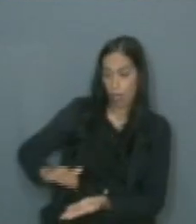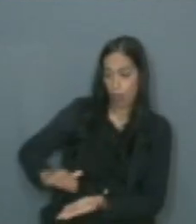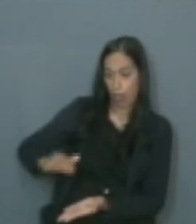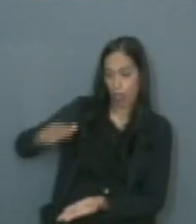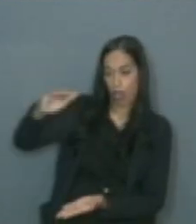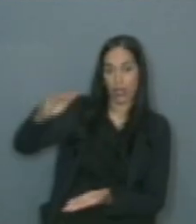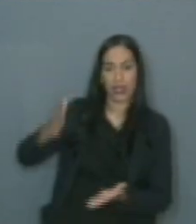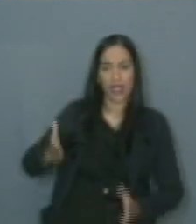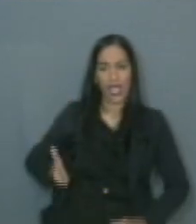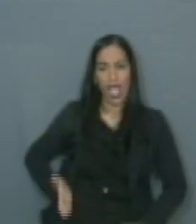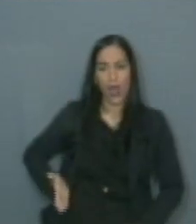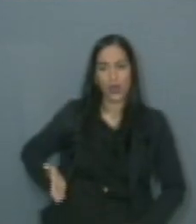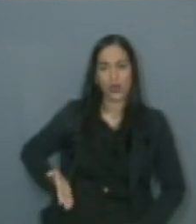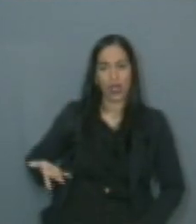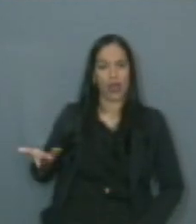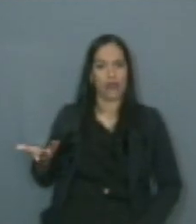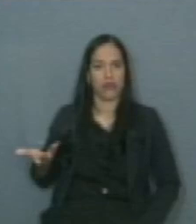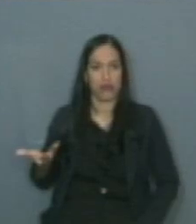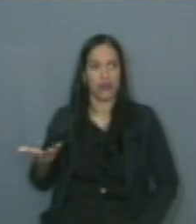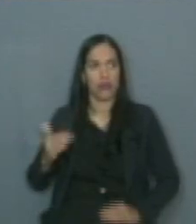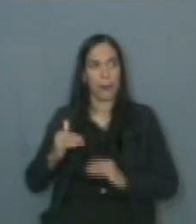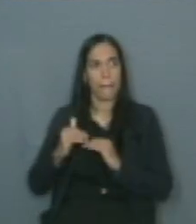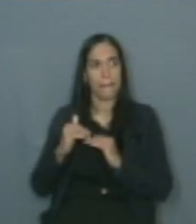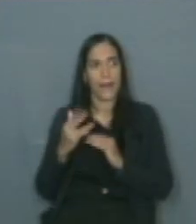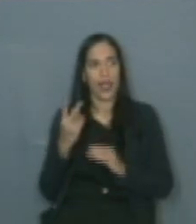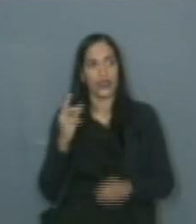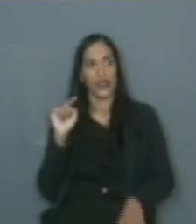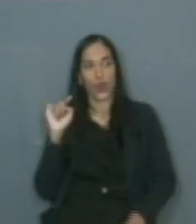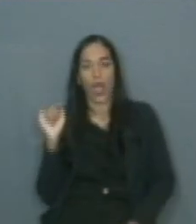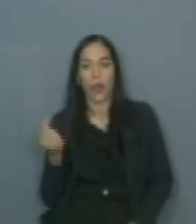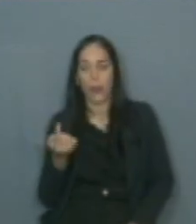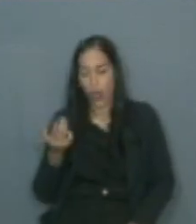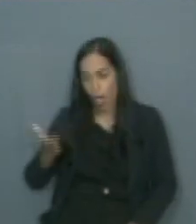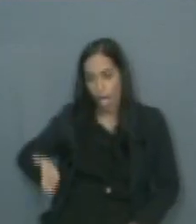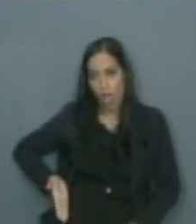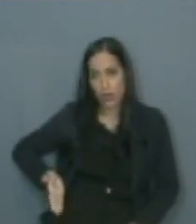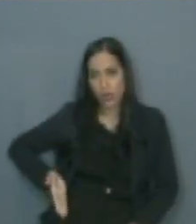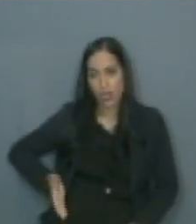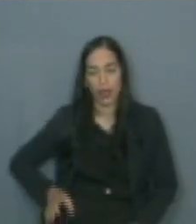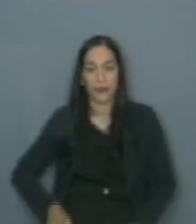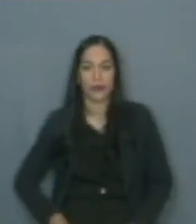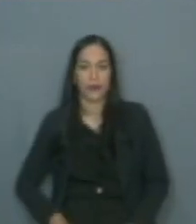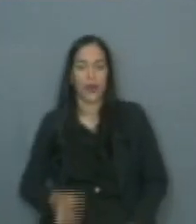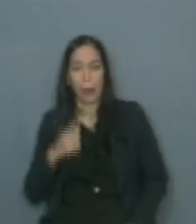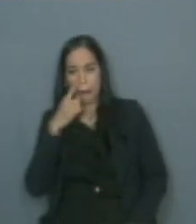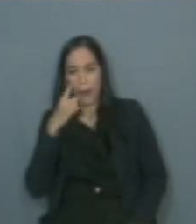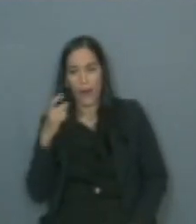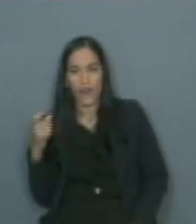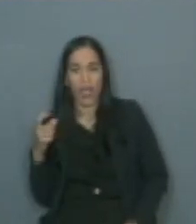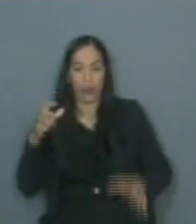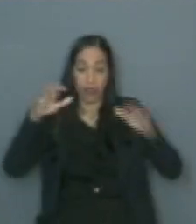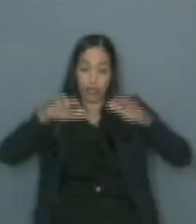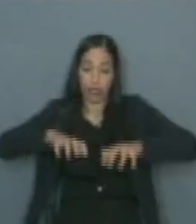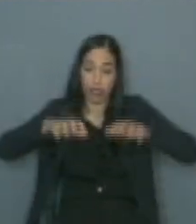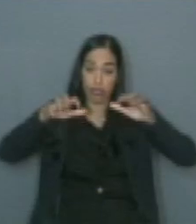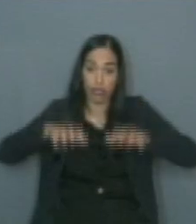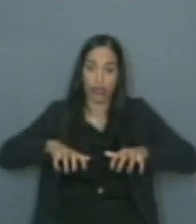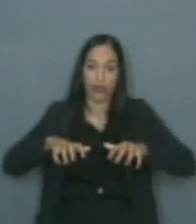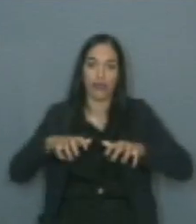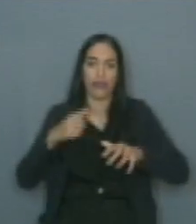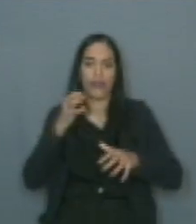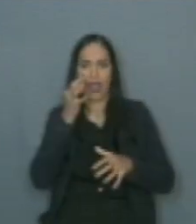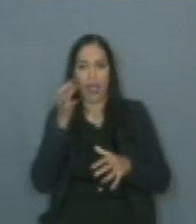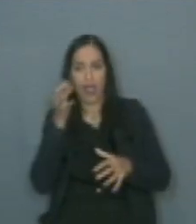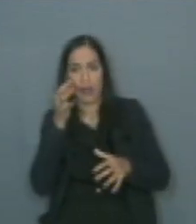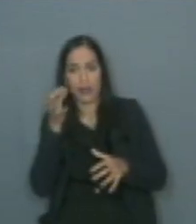lá dentro. Fardos, mais de 2.000 calça jeans, tudo mofada, com chuva em cima, com rato